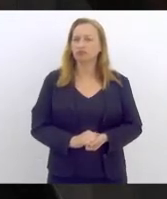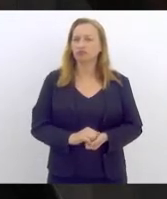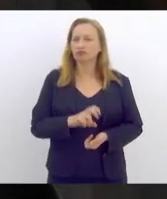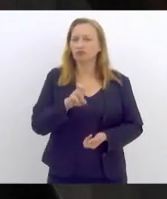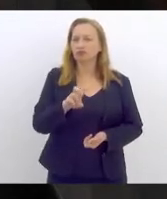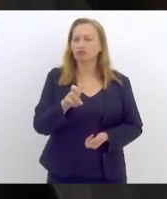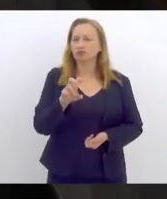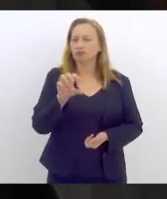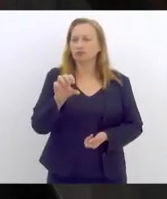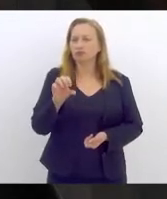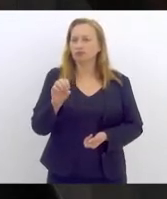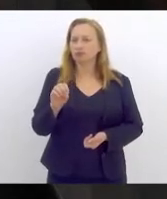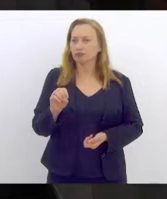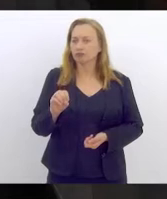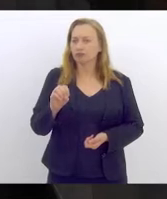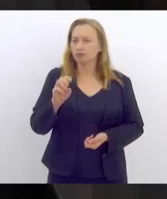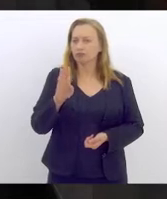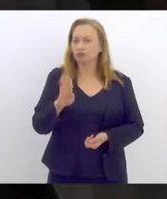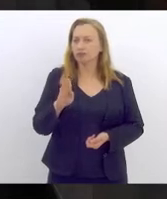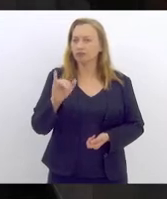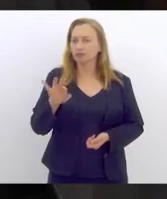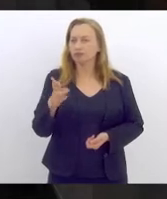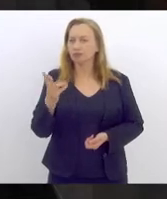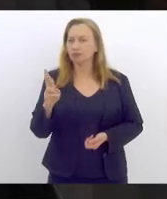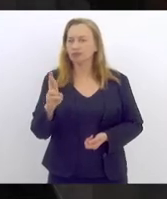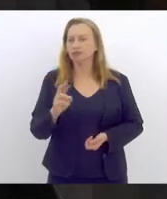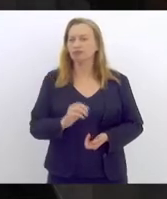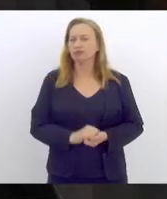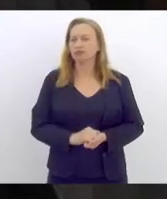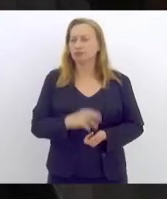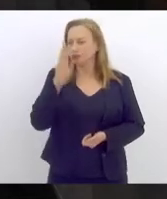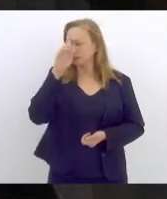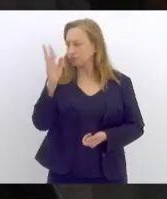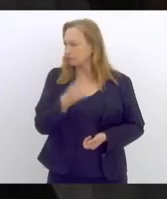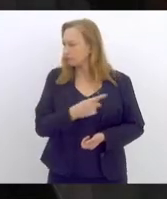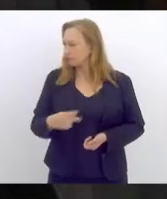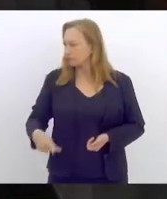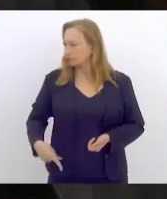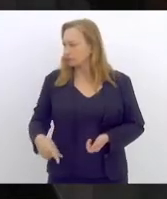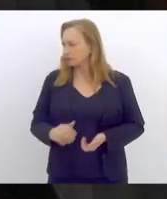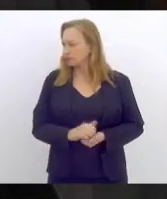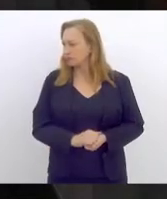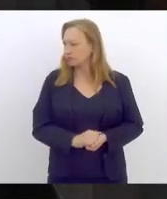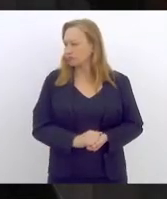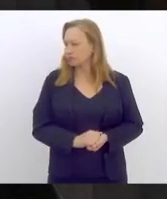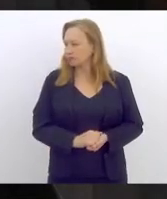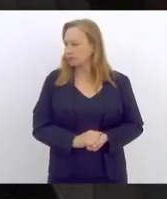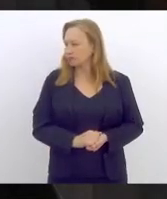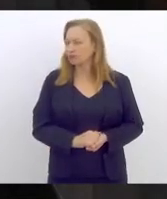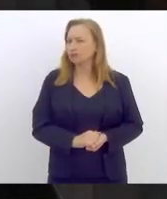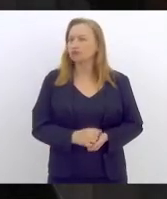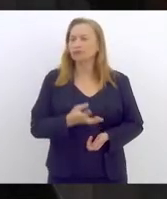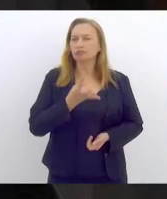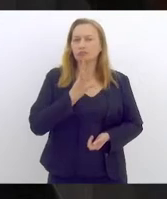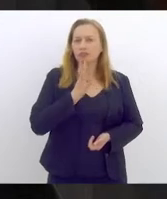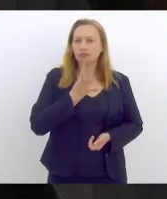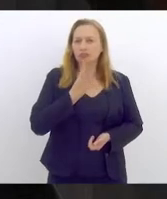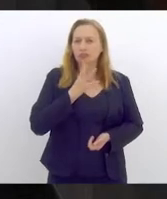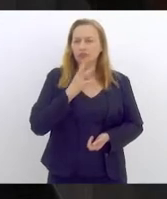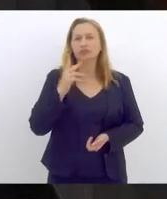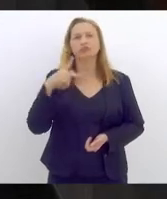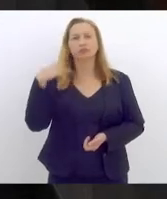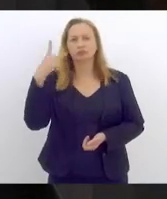bilhões de reais senhora Presidente a senhora conhece o